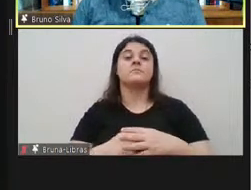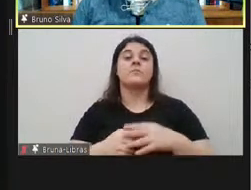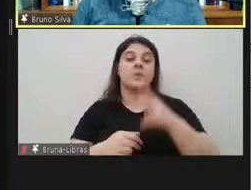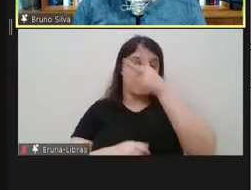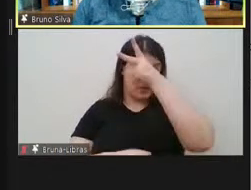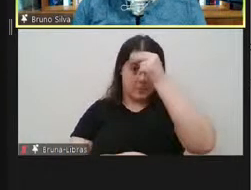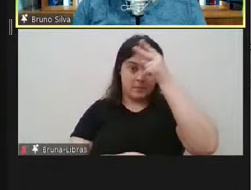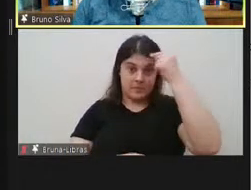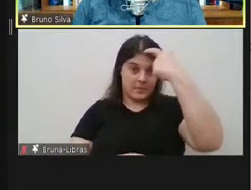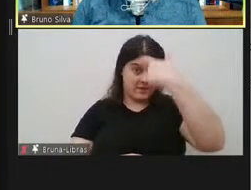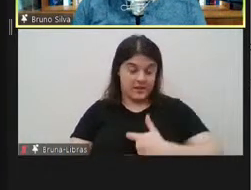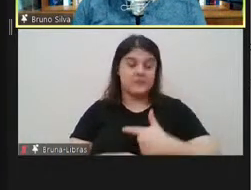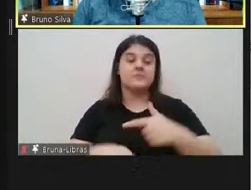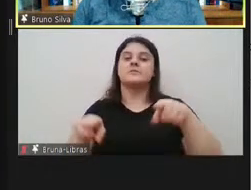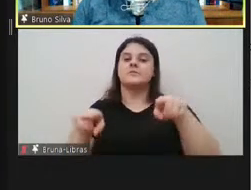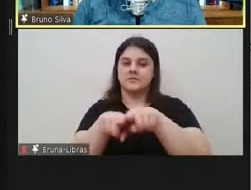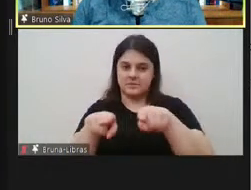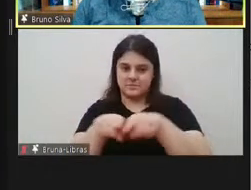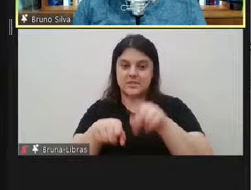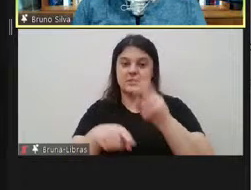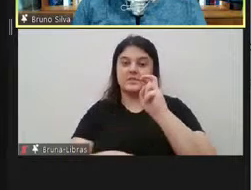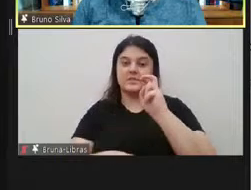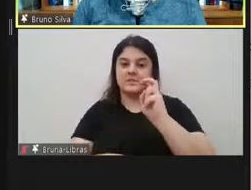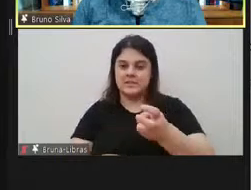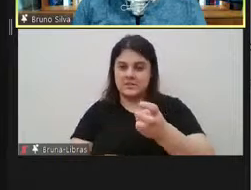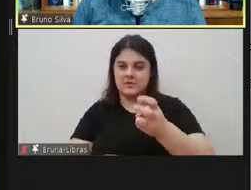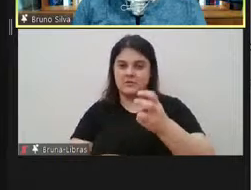falando em Prefeito eu tô falando em